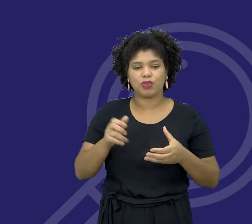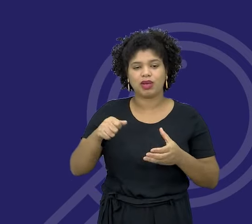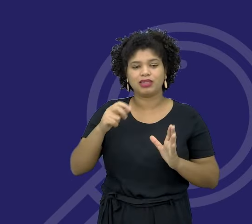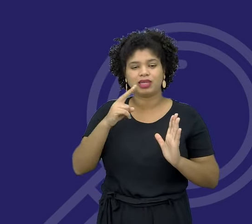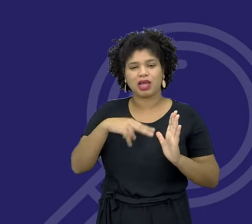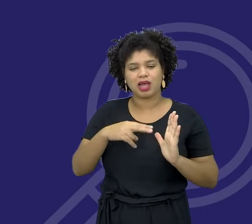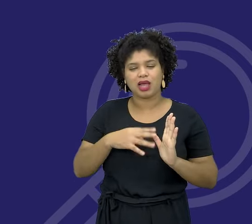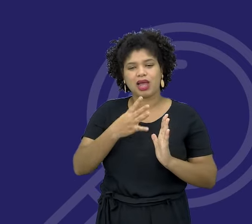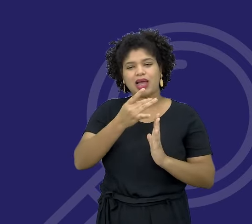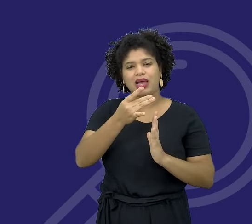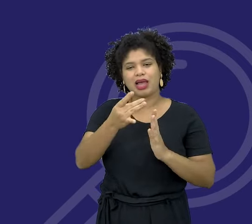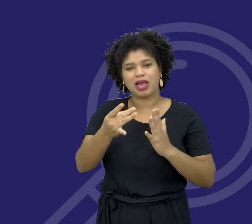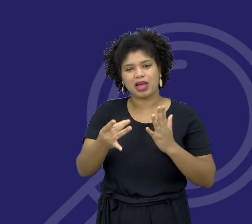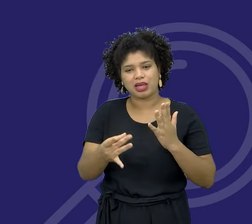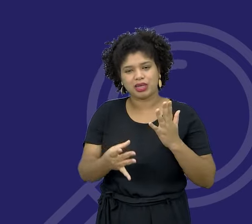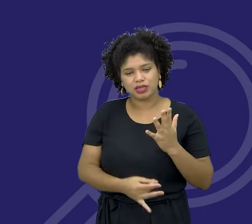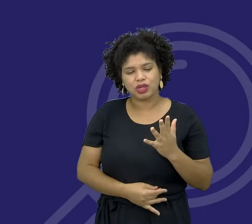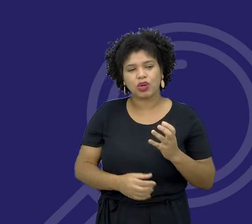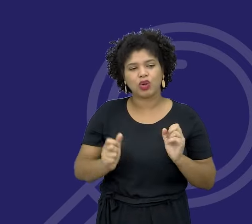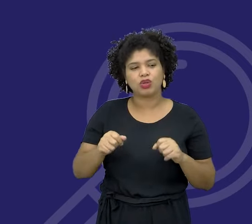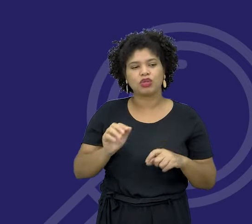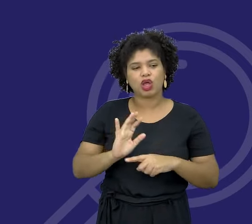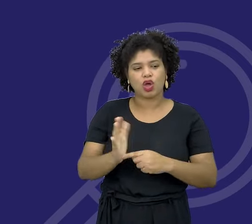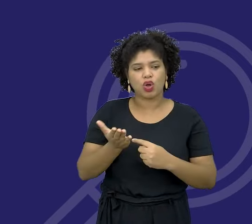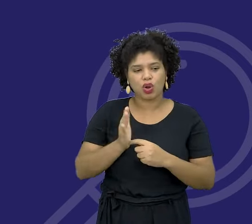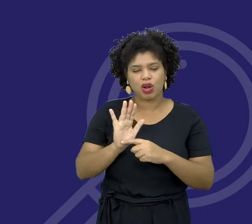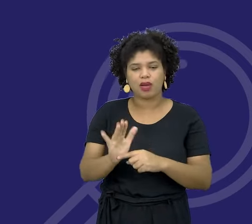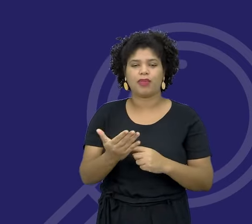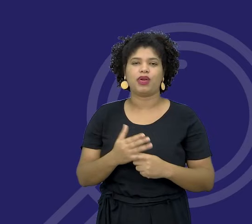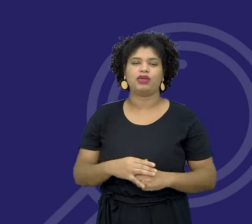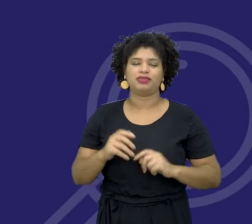que cada um vai estar colaborativamente